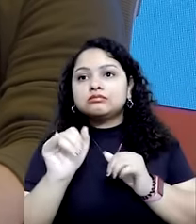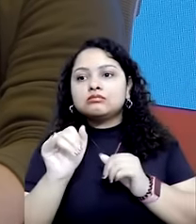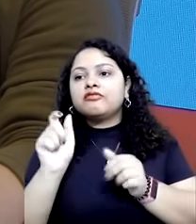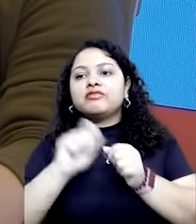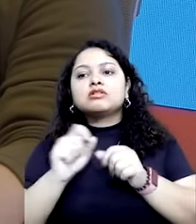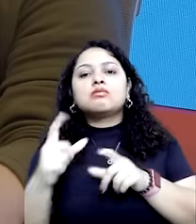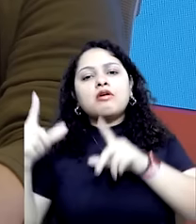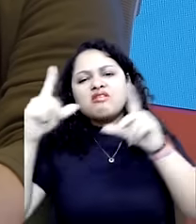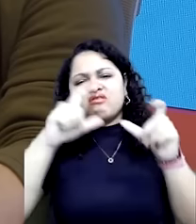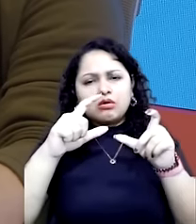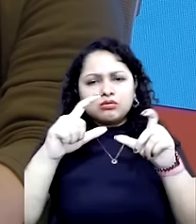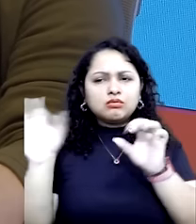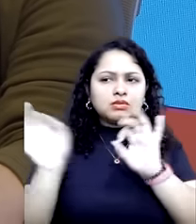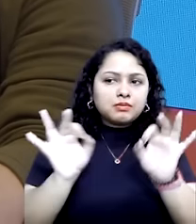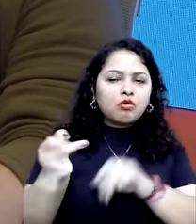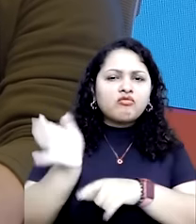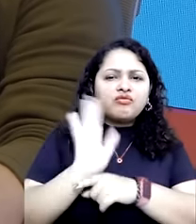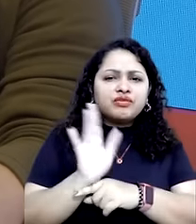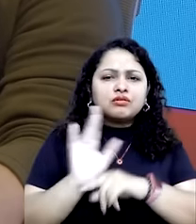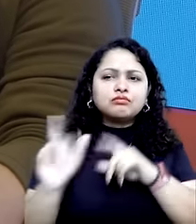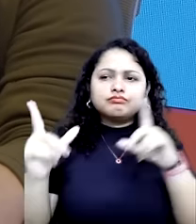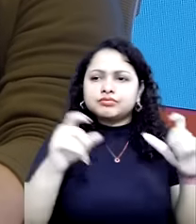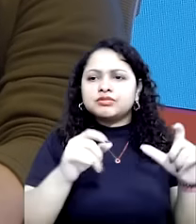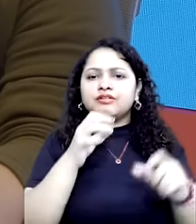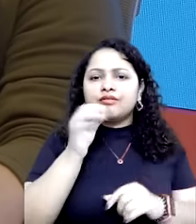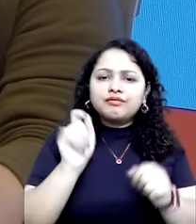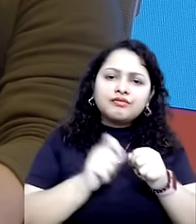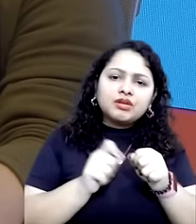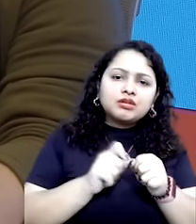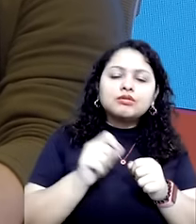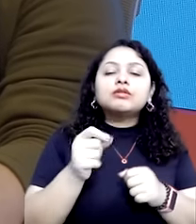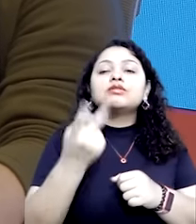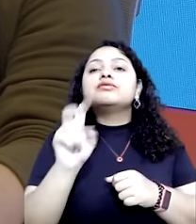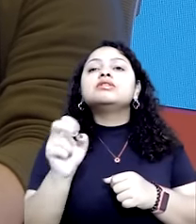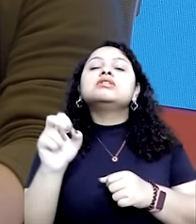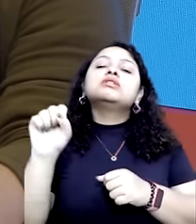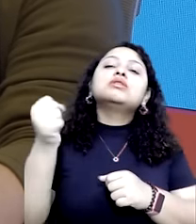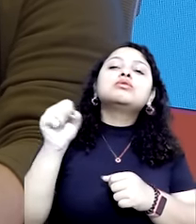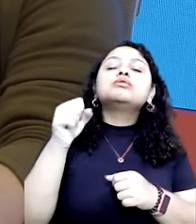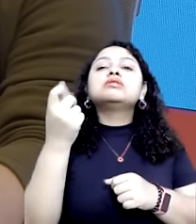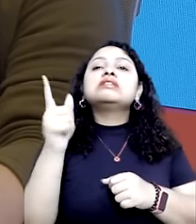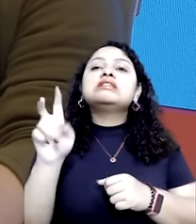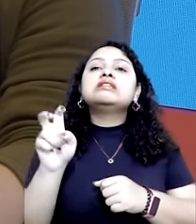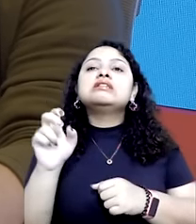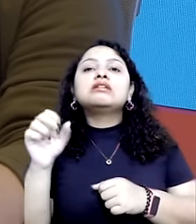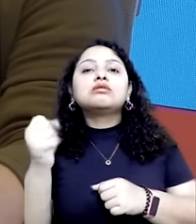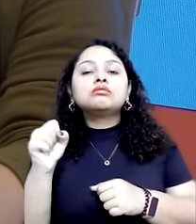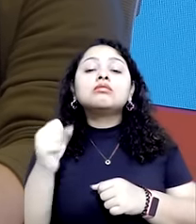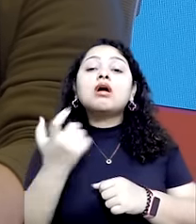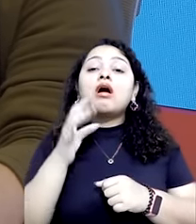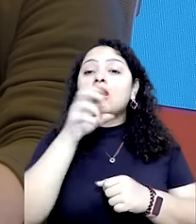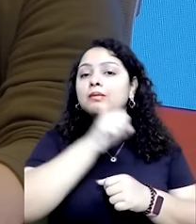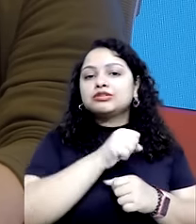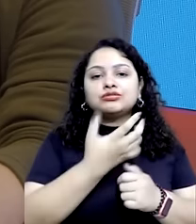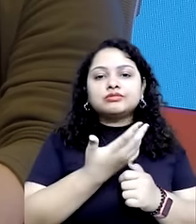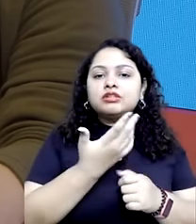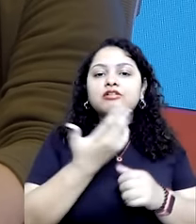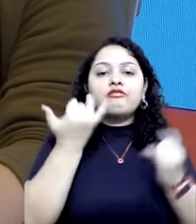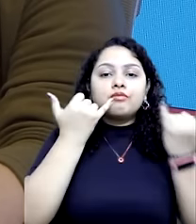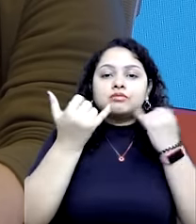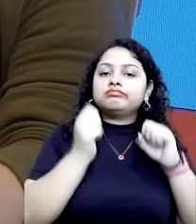fizer uma foto bem feita ou um vídeo bem feitinho às vezes em 15 segundos 20 segundos você consegue passar várias